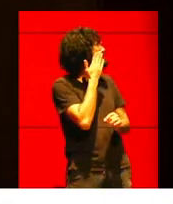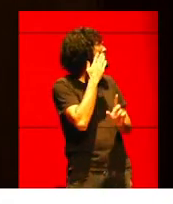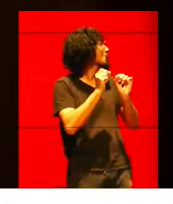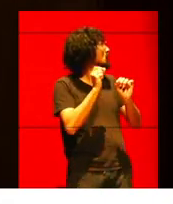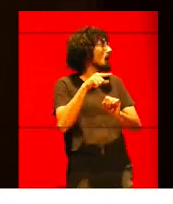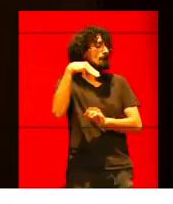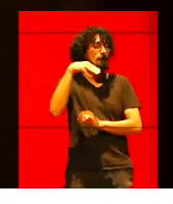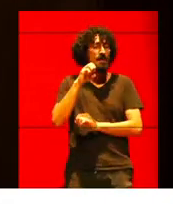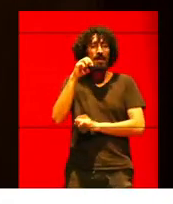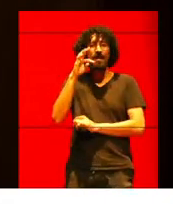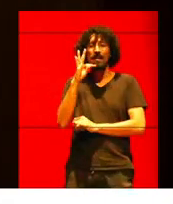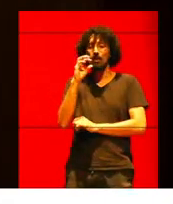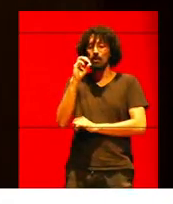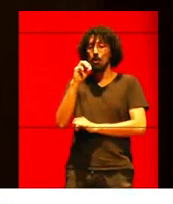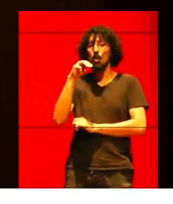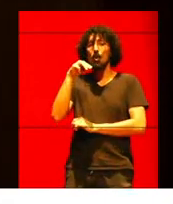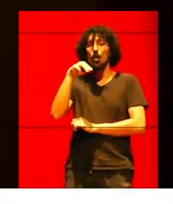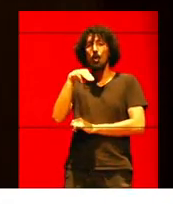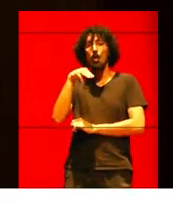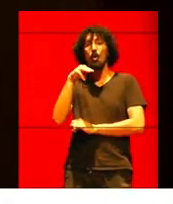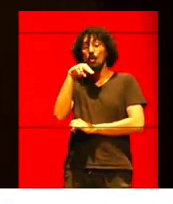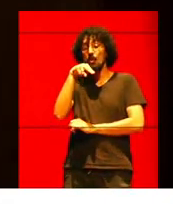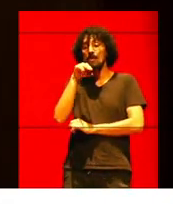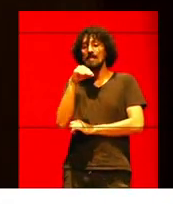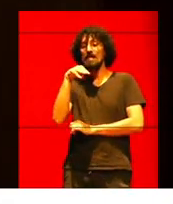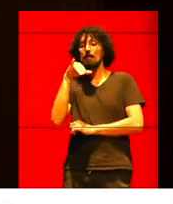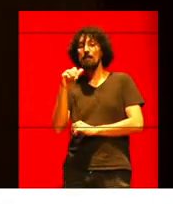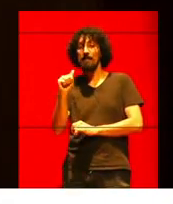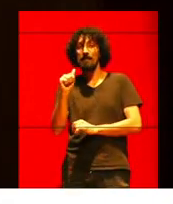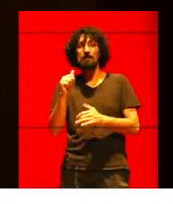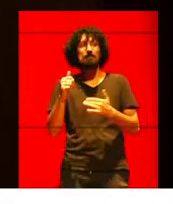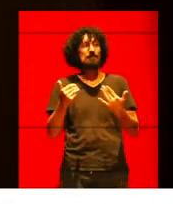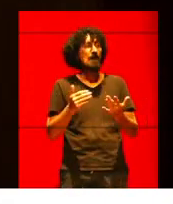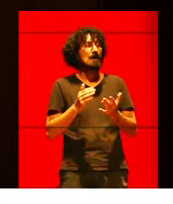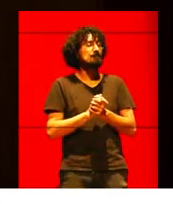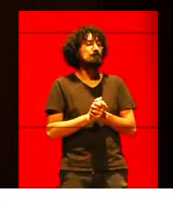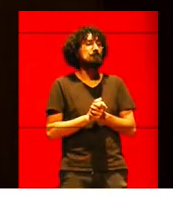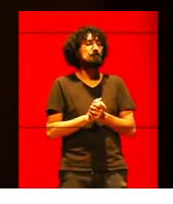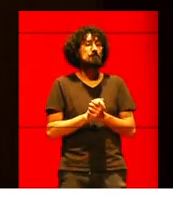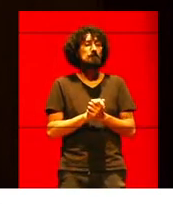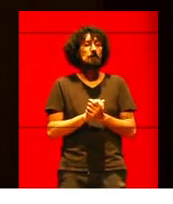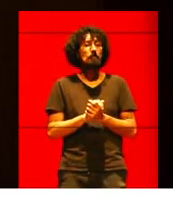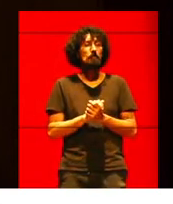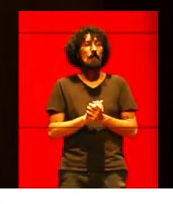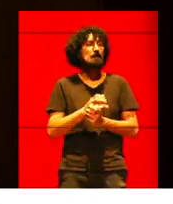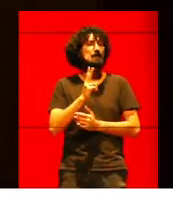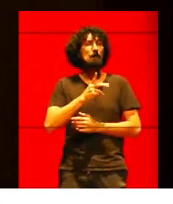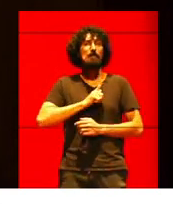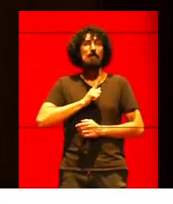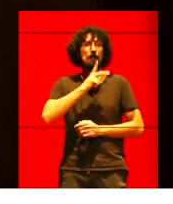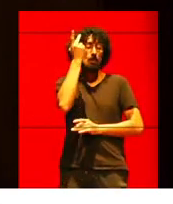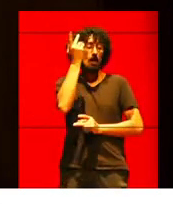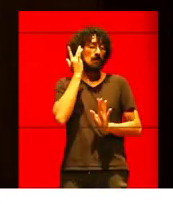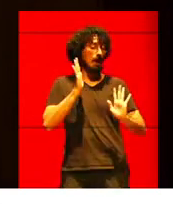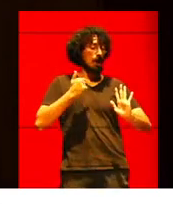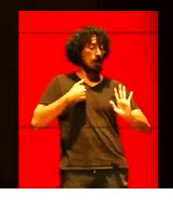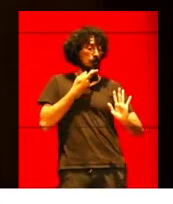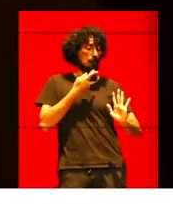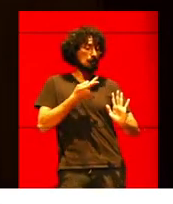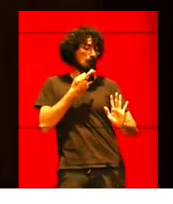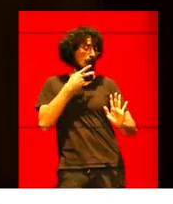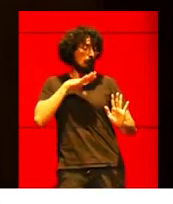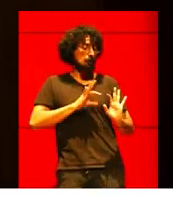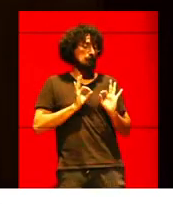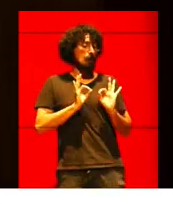amigo metido a sabedor de português? O chato, tem sempre o chato, né? Ele acha que ele fala corretamente, tudo que ele fala